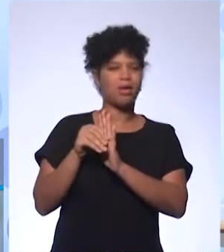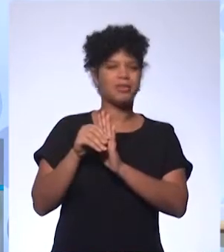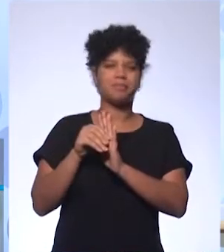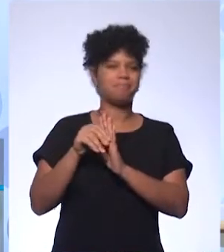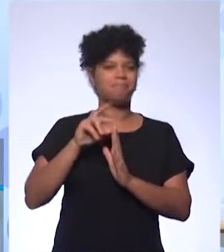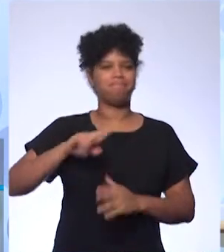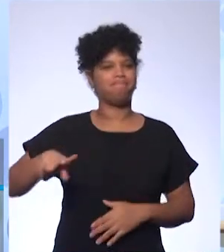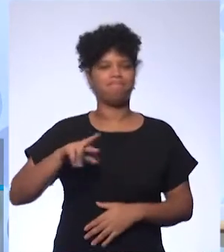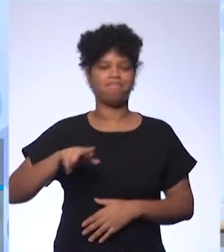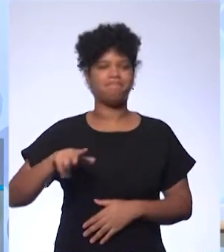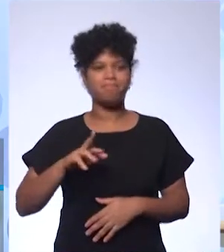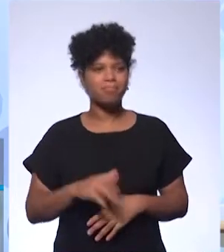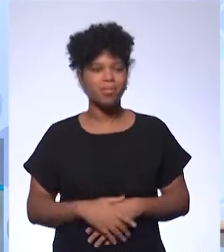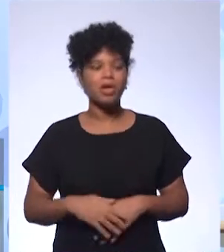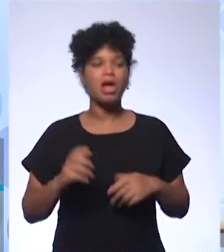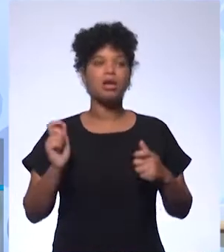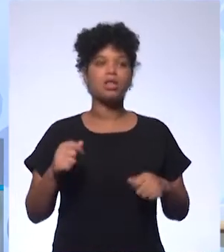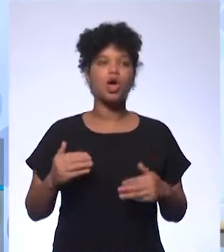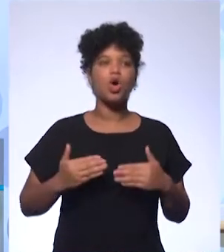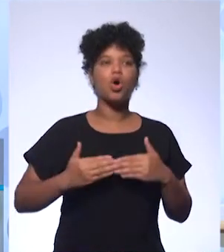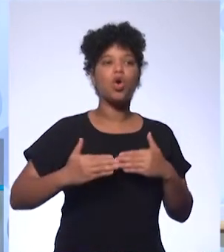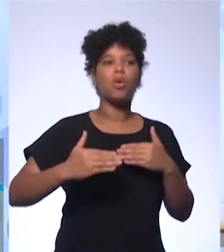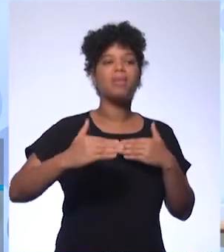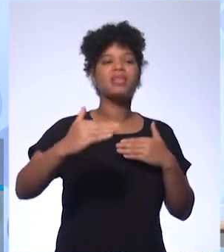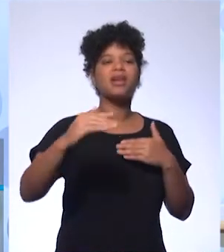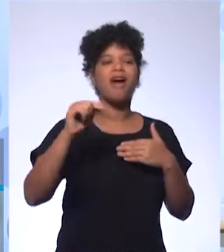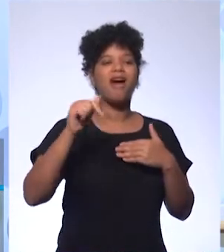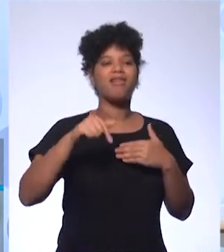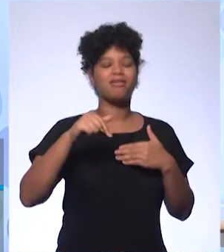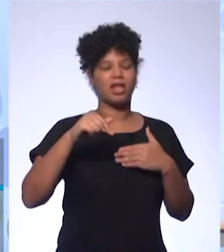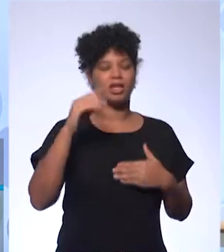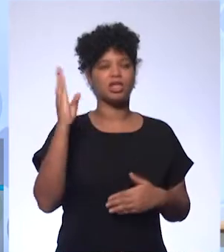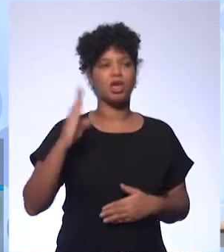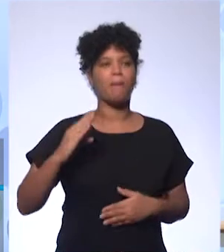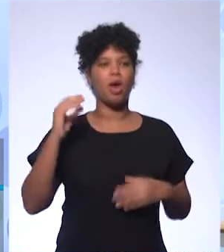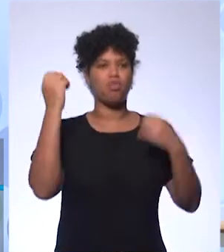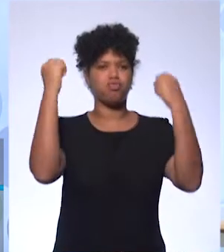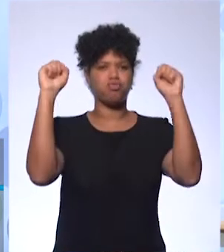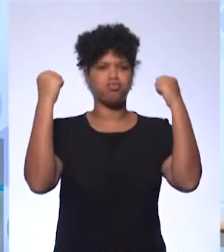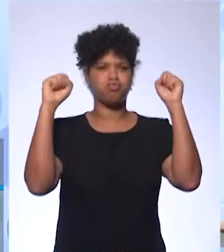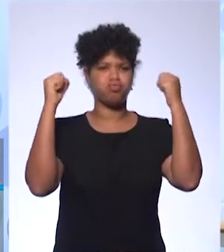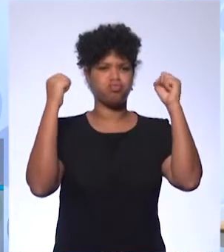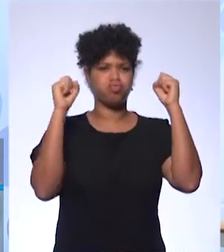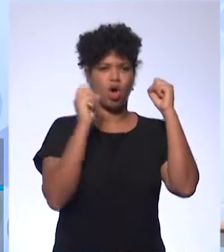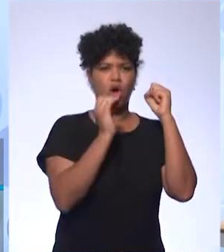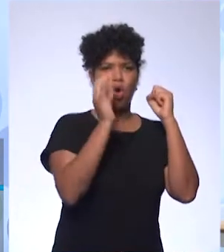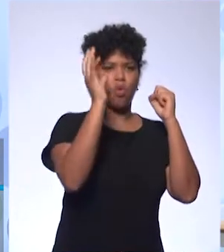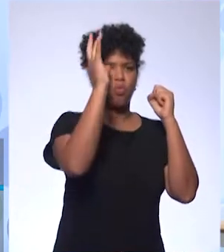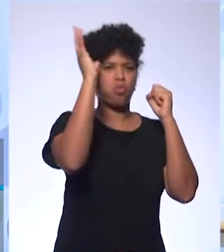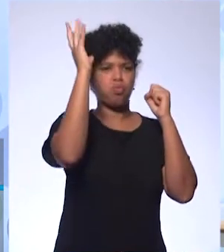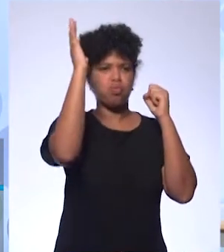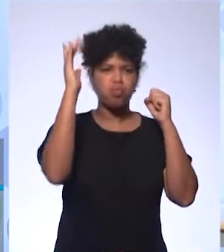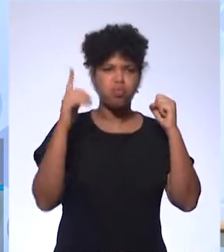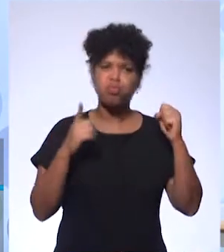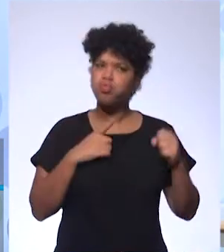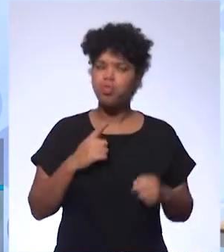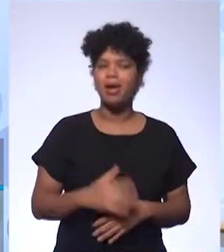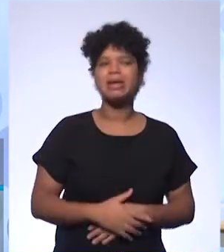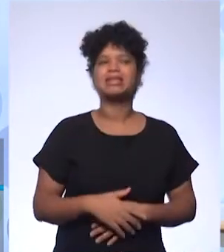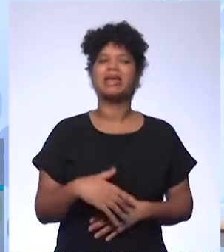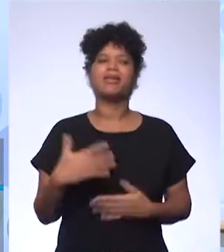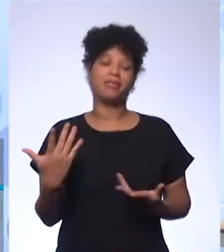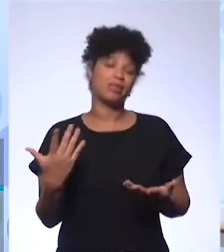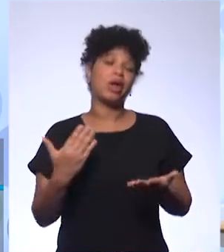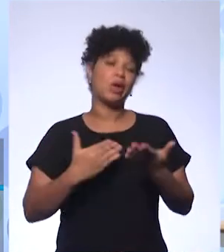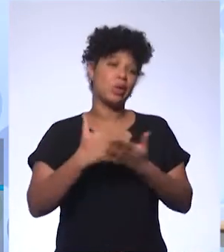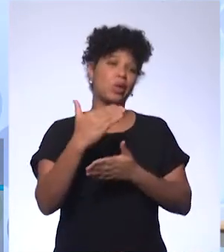a ceder espaço às frias fábricas, né, com suas chaminés poluidoras e tudo mais. E aí, né,